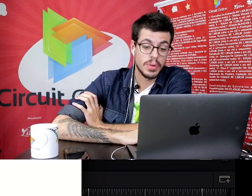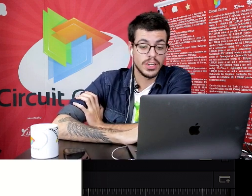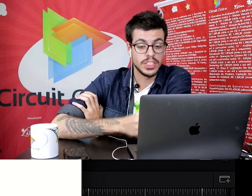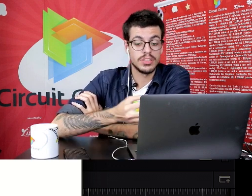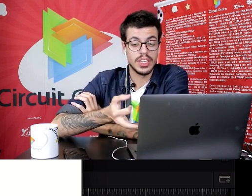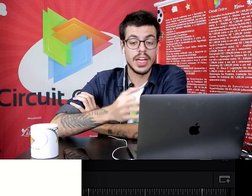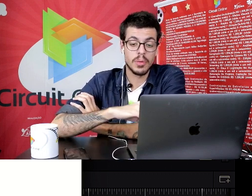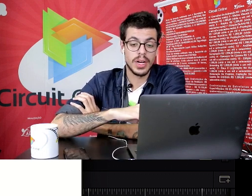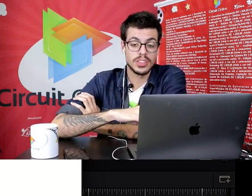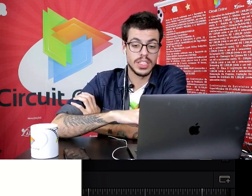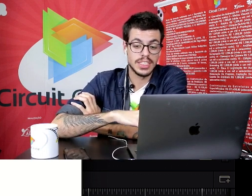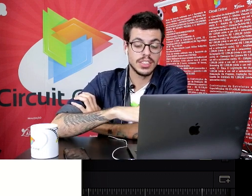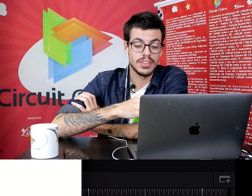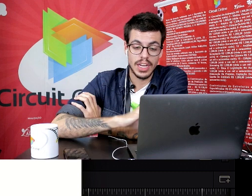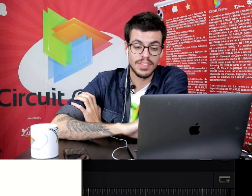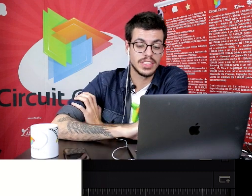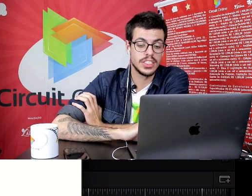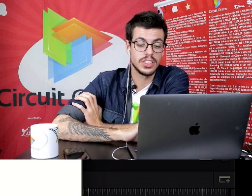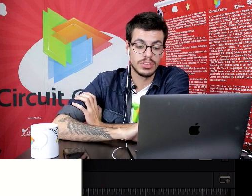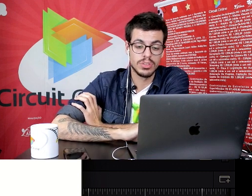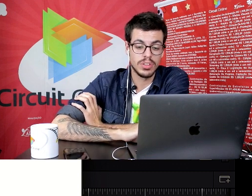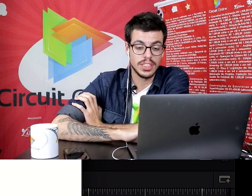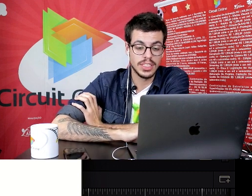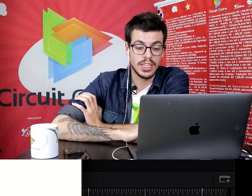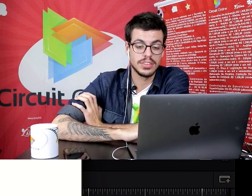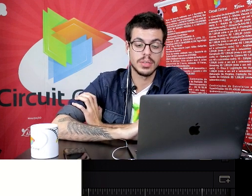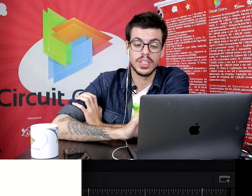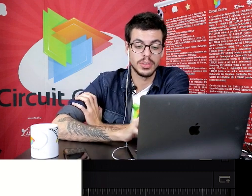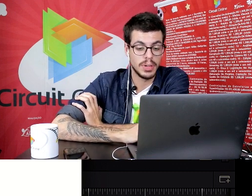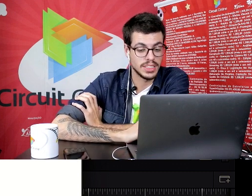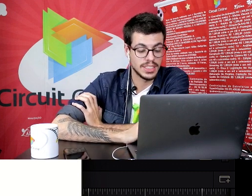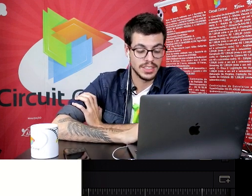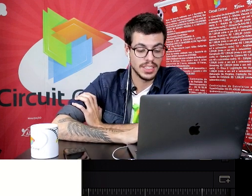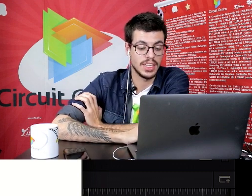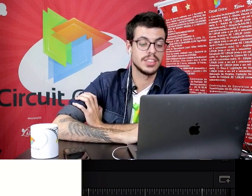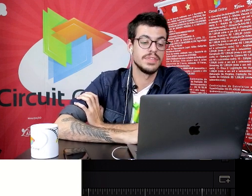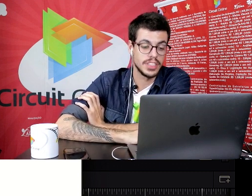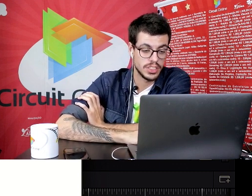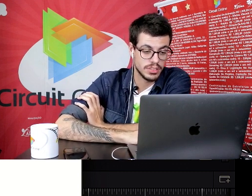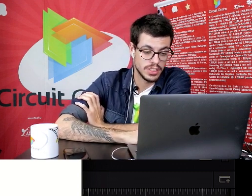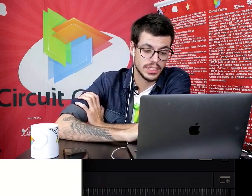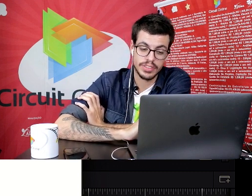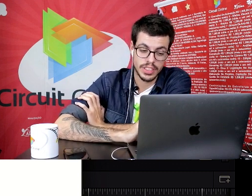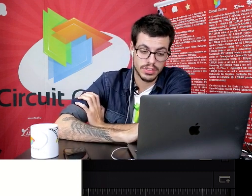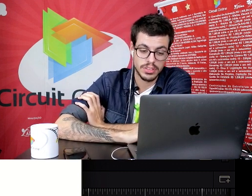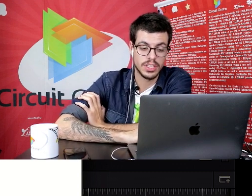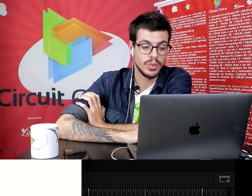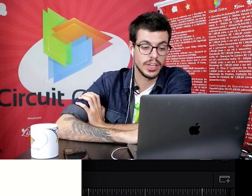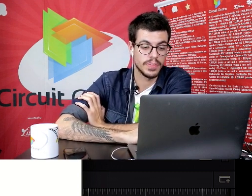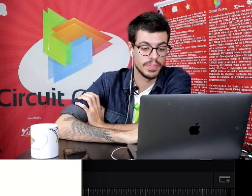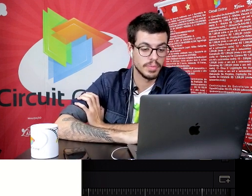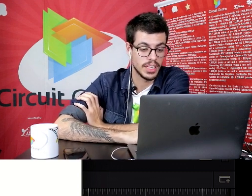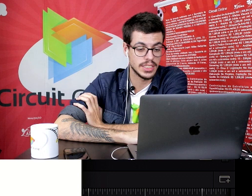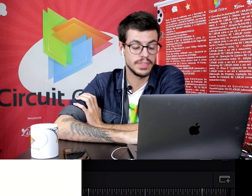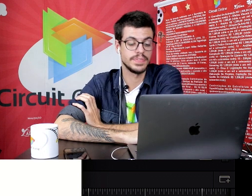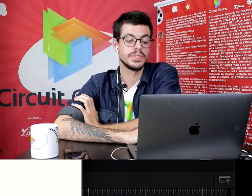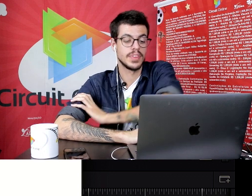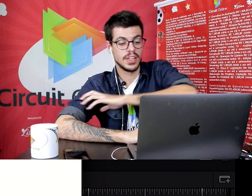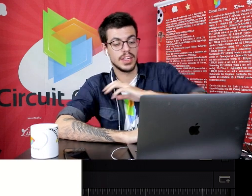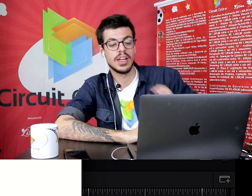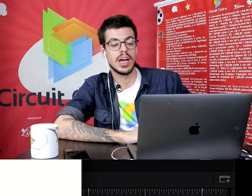E o melhor jeito dele recuperar sozinho é você deixando tudo organizado, sem mudar de pastas, nem nada. Deixando tudo assim, fica tudo tranquilinho,